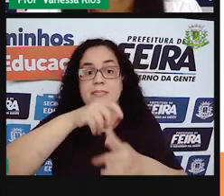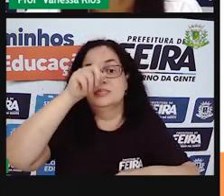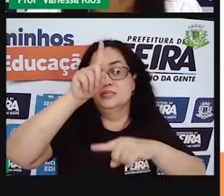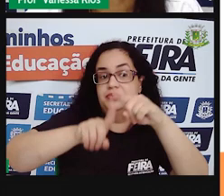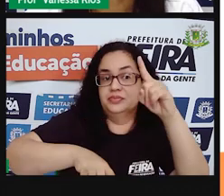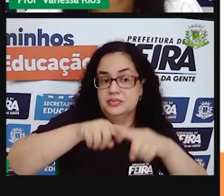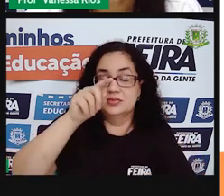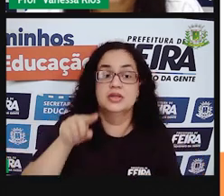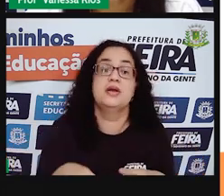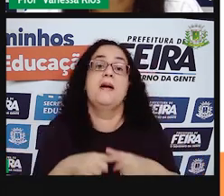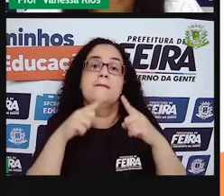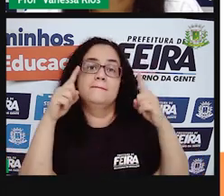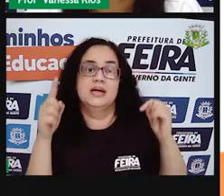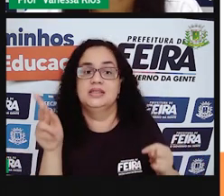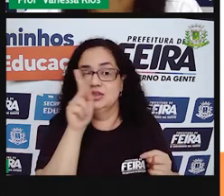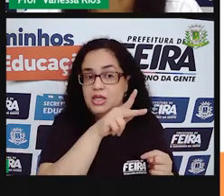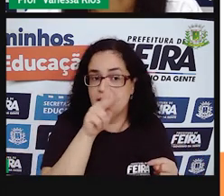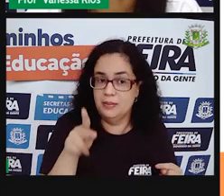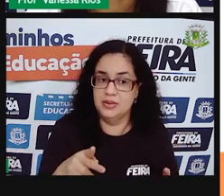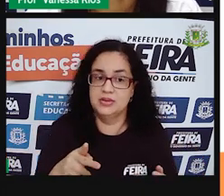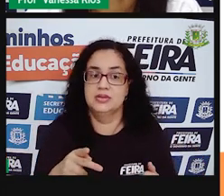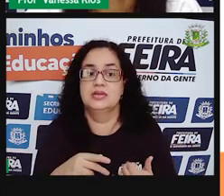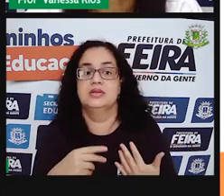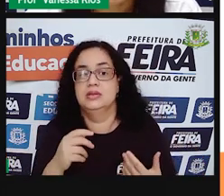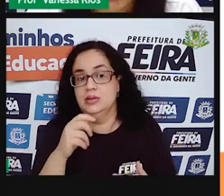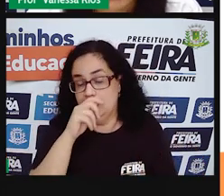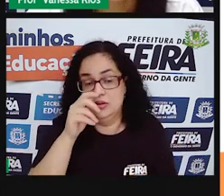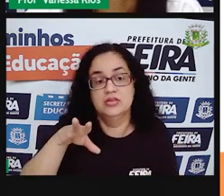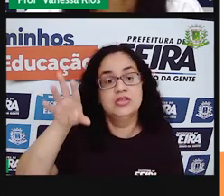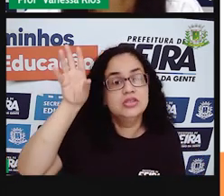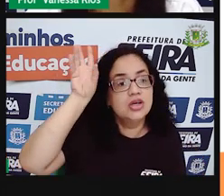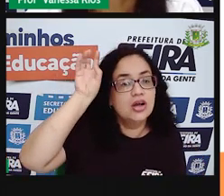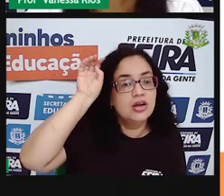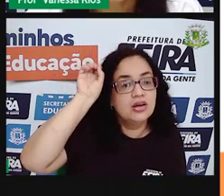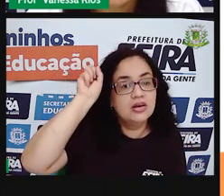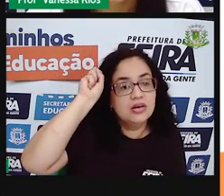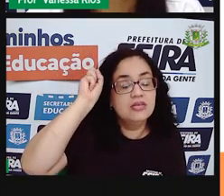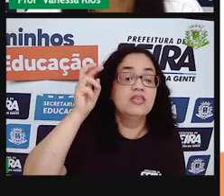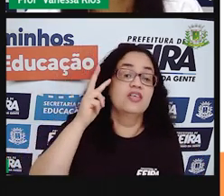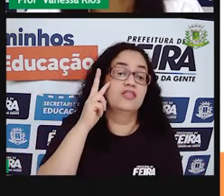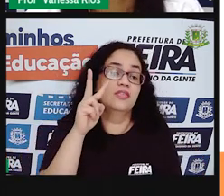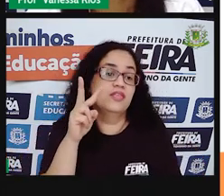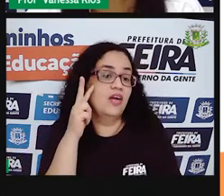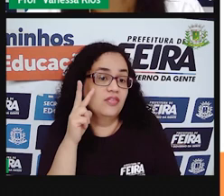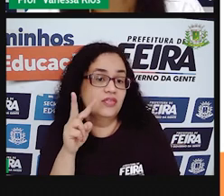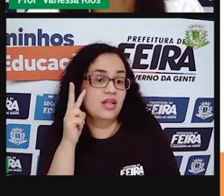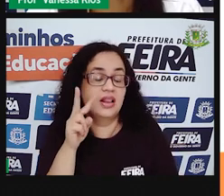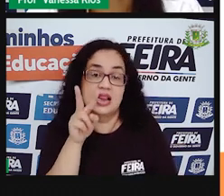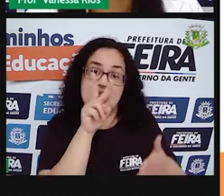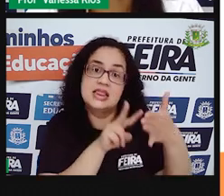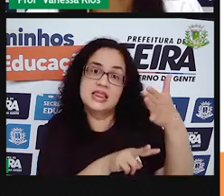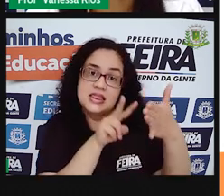materiais. Mas antes da Pro comentar sobre isso, a gente vai ouvir e vai ver, não é? A